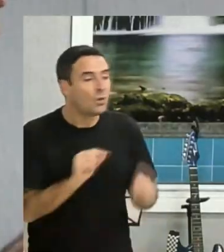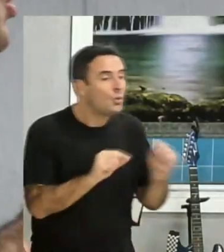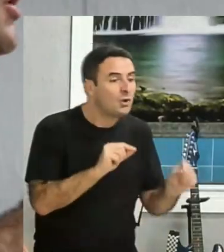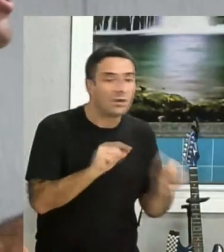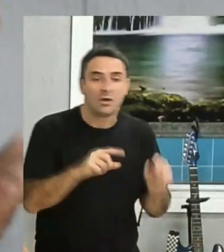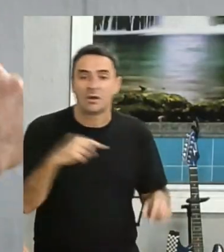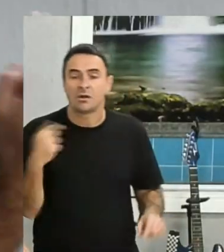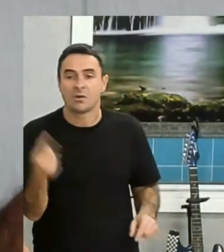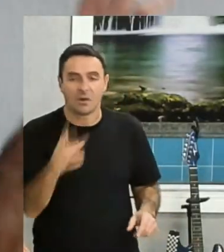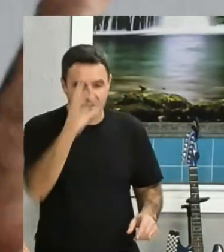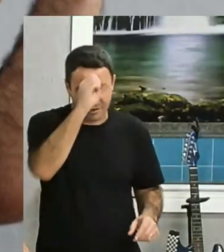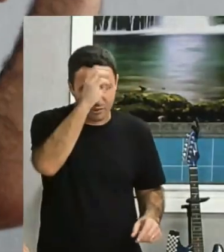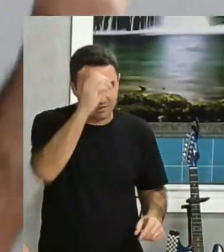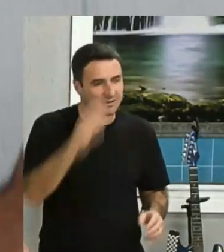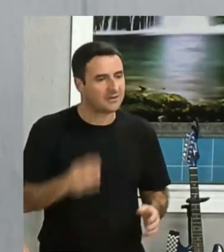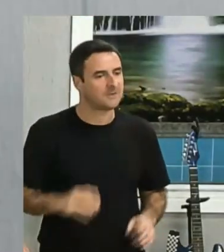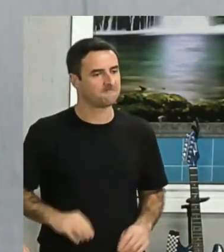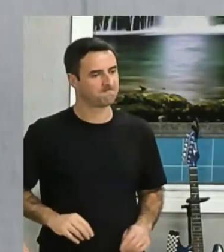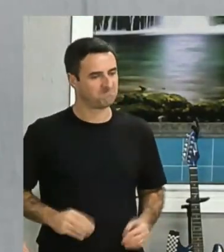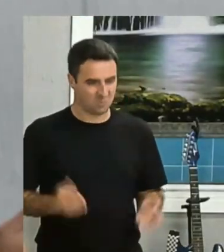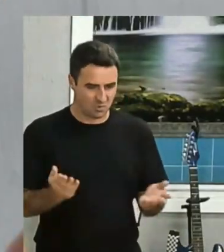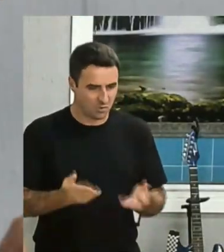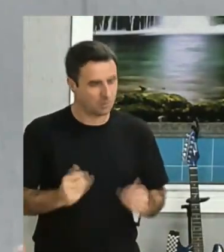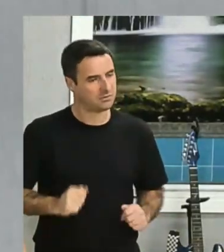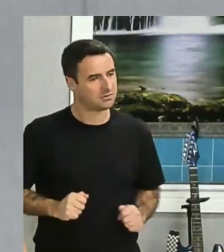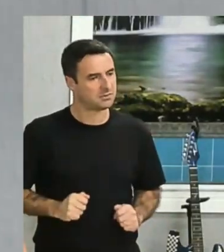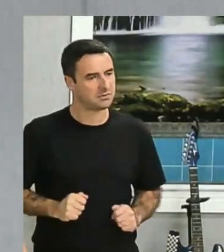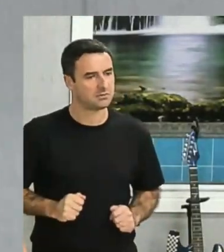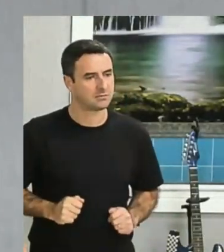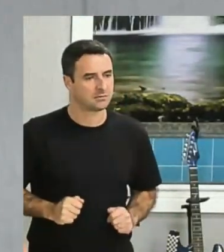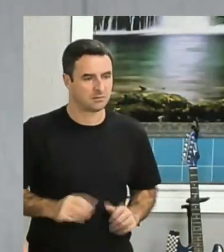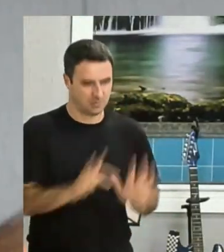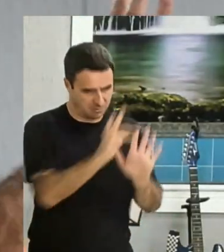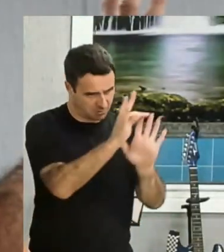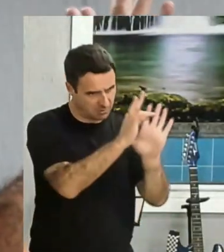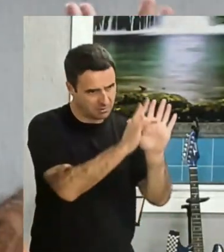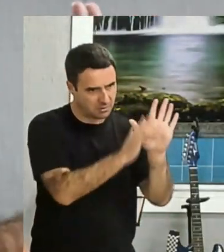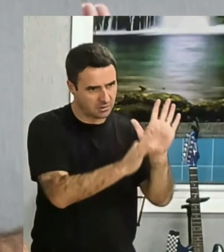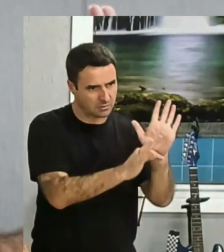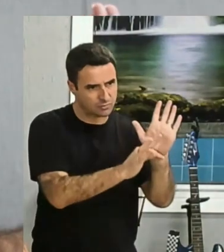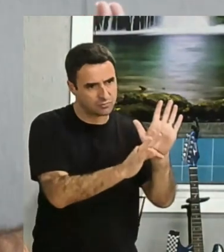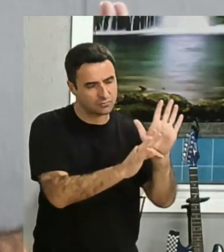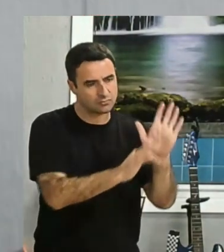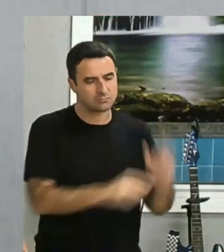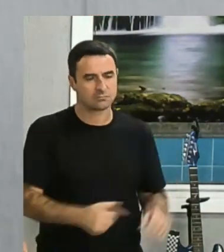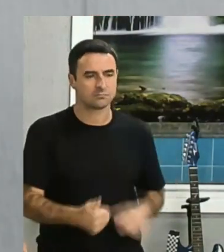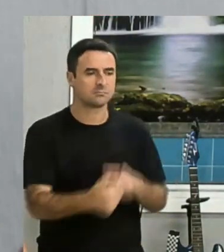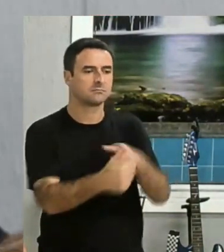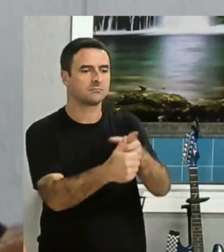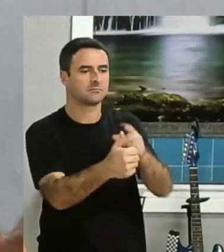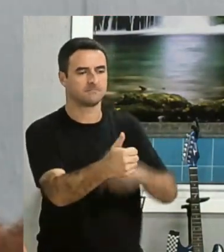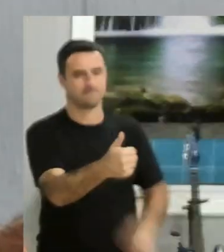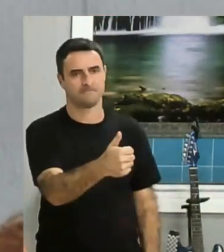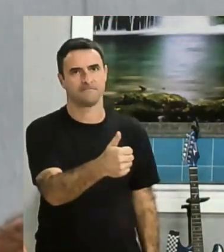então, para nós, como lição prática desse texto que vimos? Em primeiro lugar,